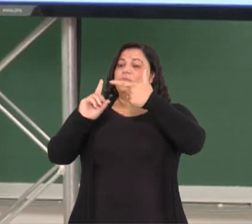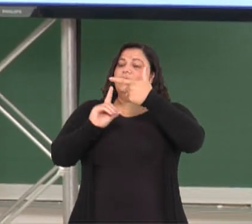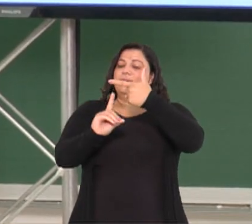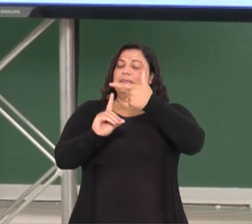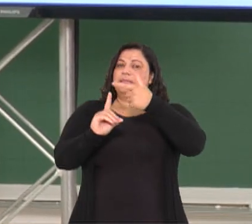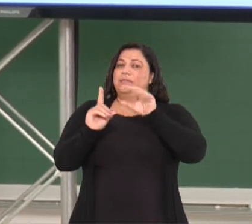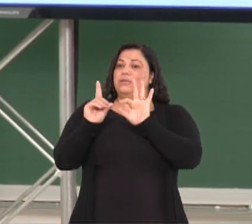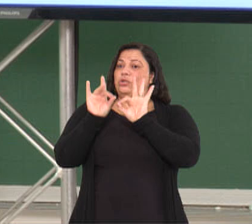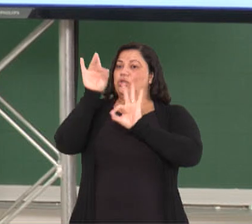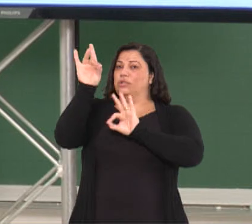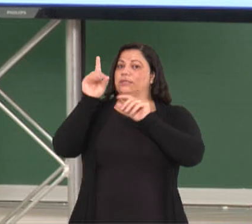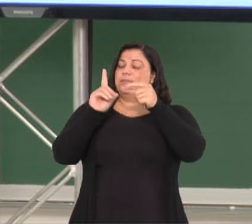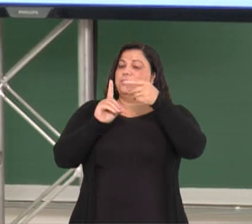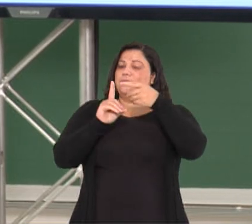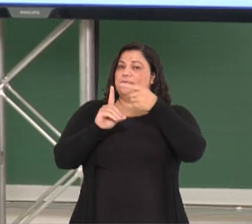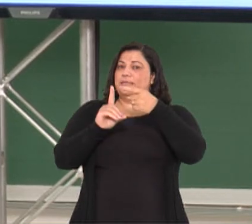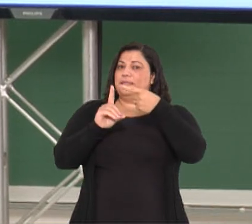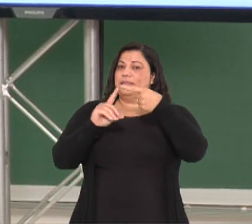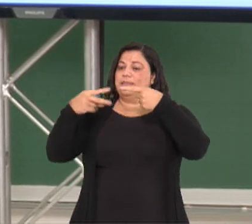cargas elétricas.